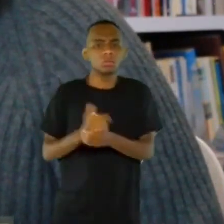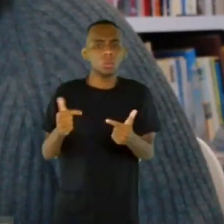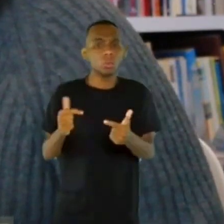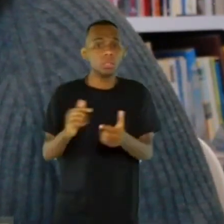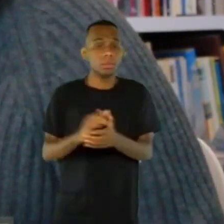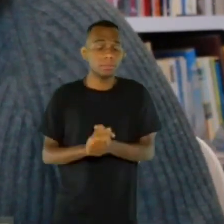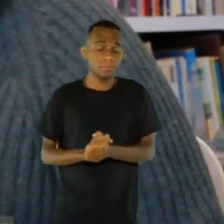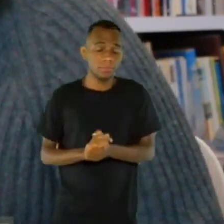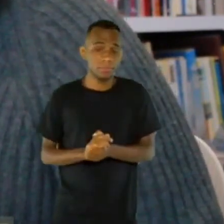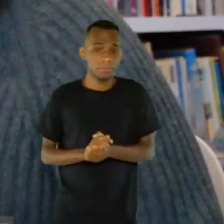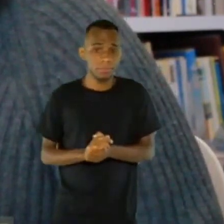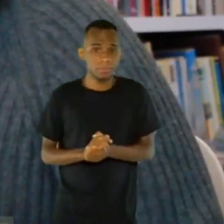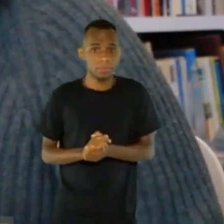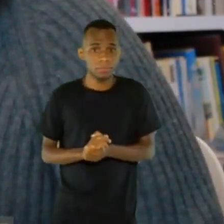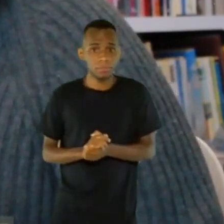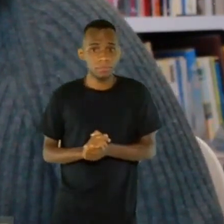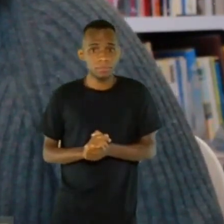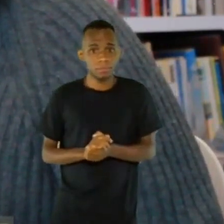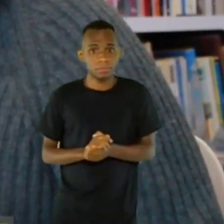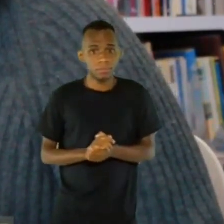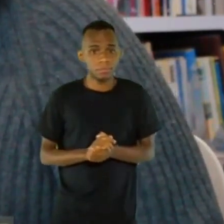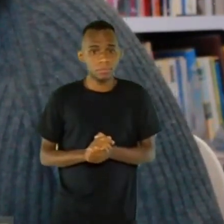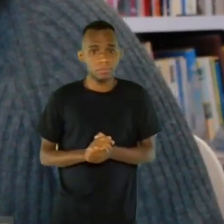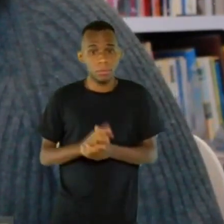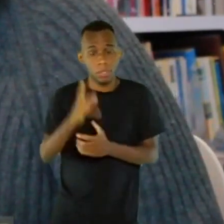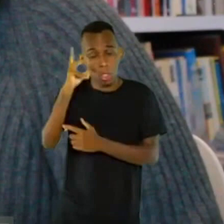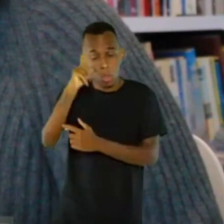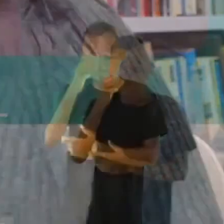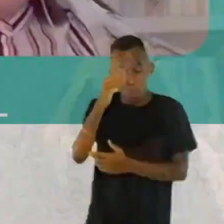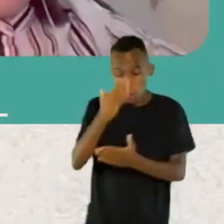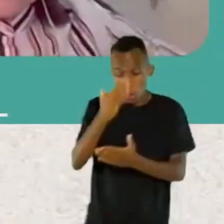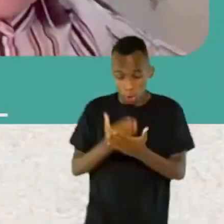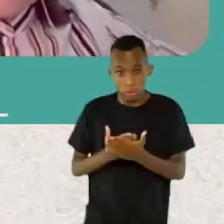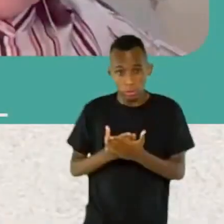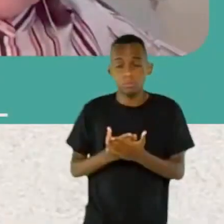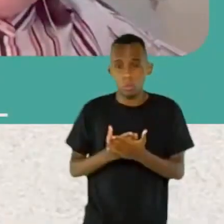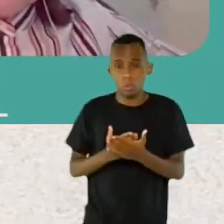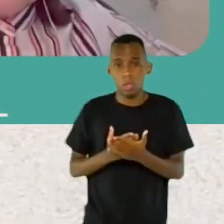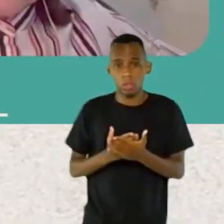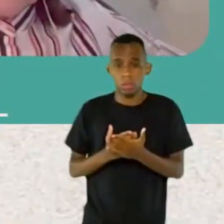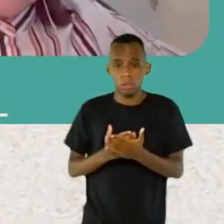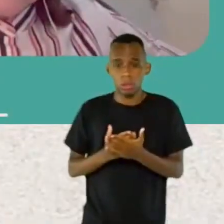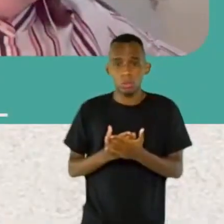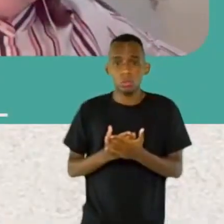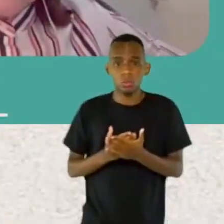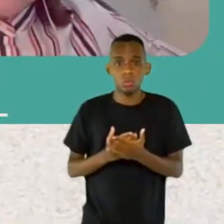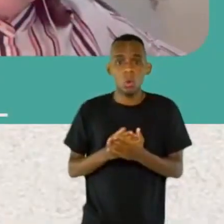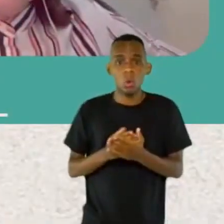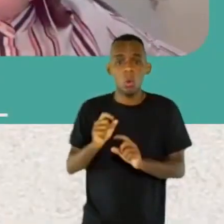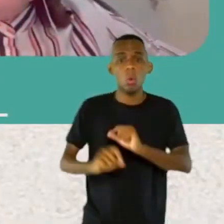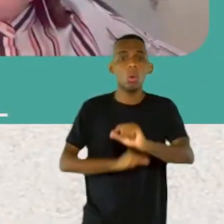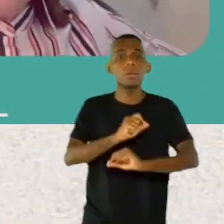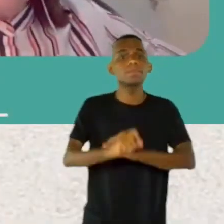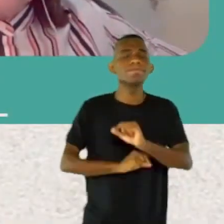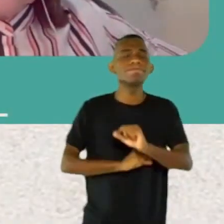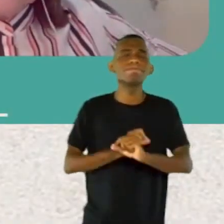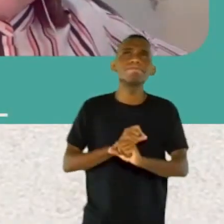Olha, Menos Que Um. eu acho que de uma certa forma,